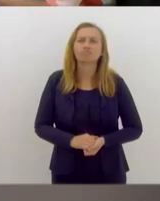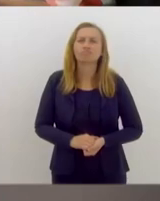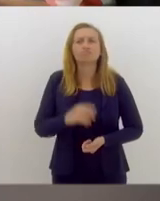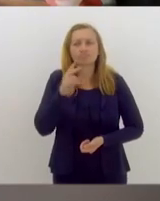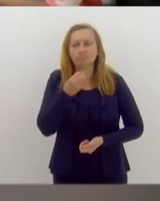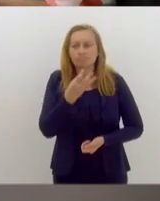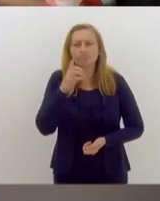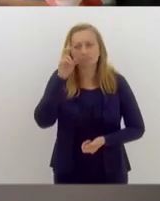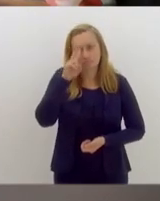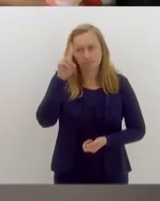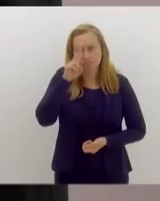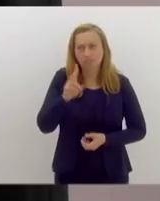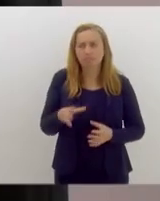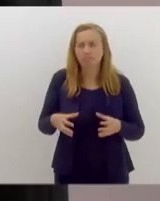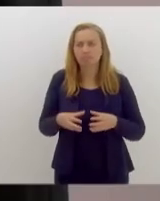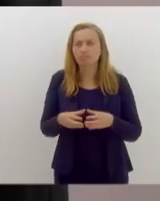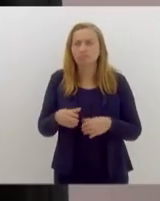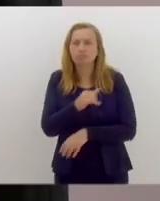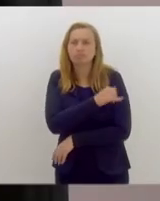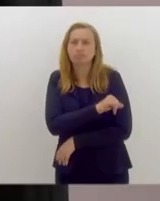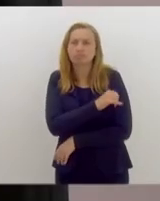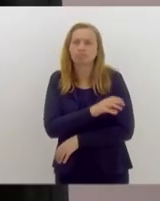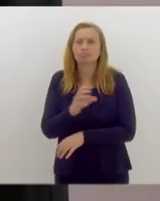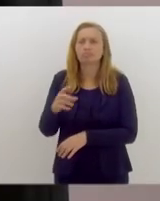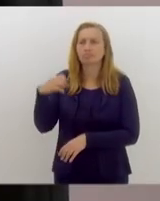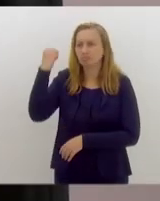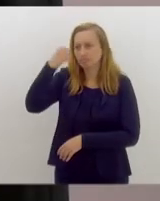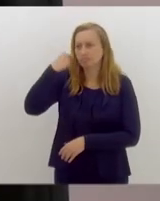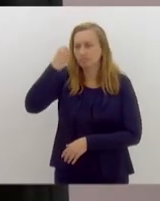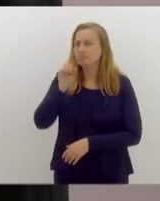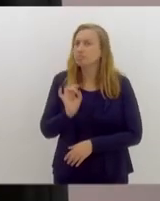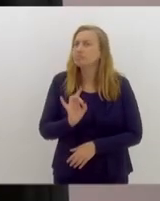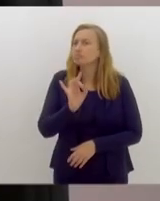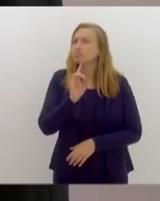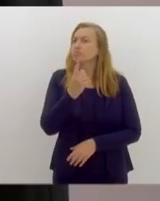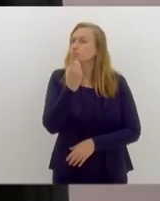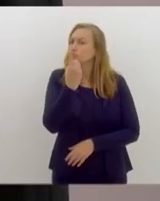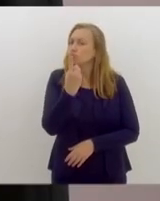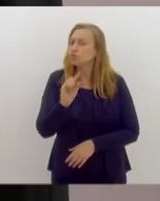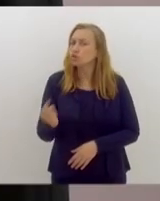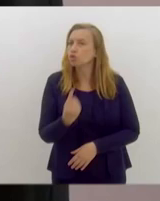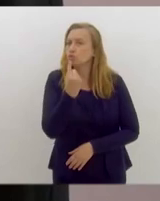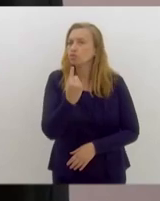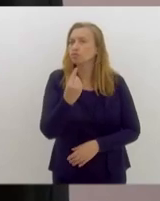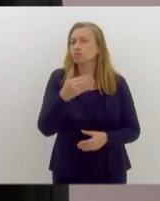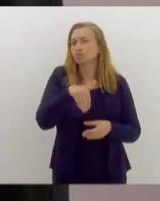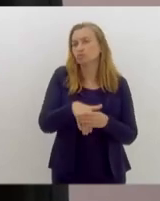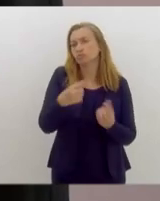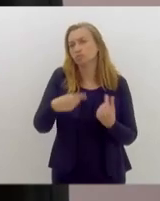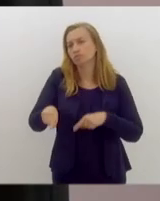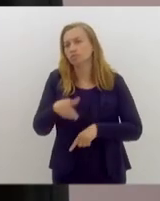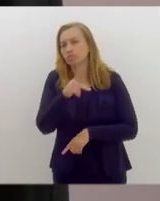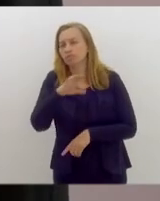bom lembrar que a bancada do Rio de Janeiro no Senado foi a única que, em bloco, votou contra a